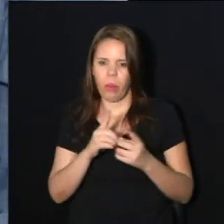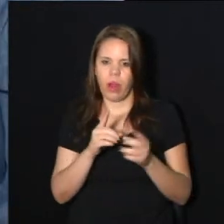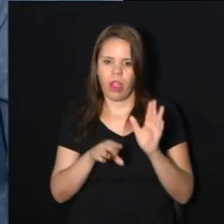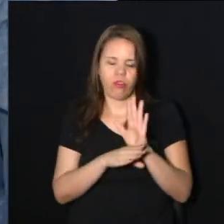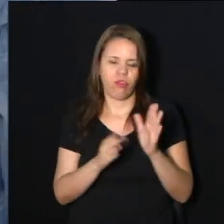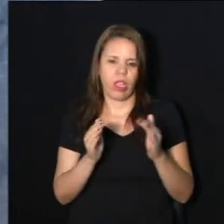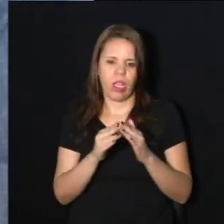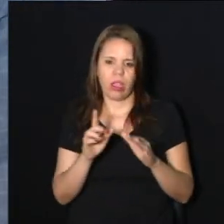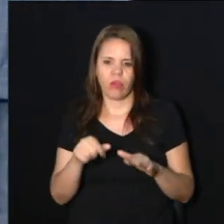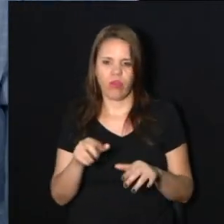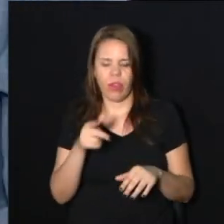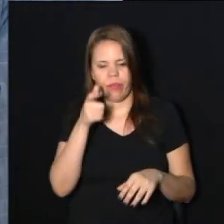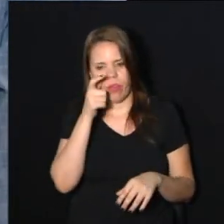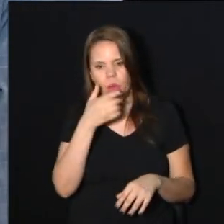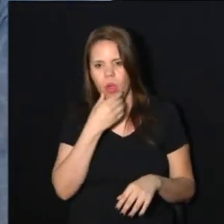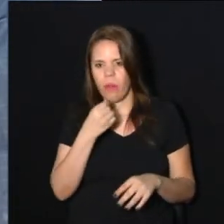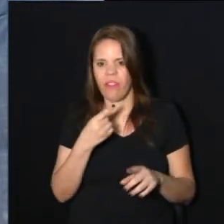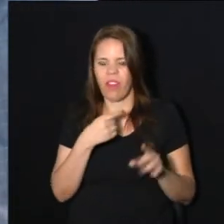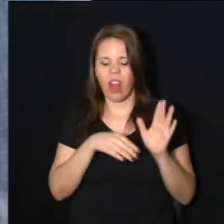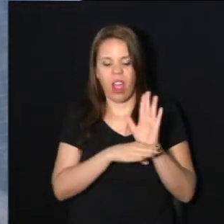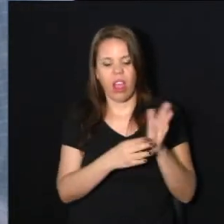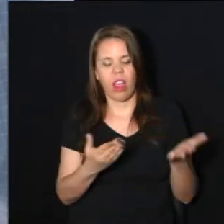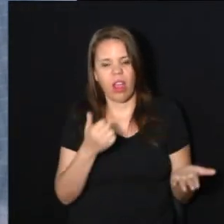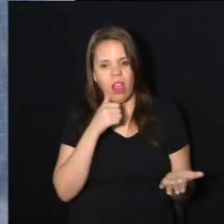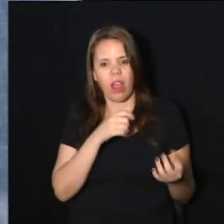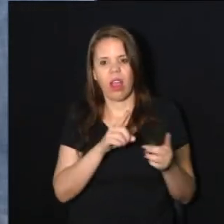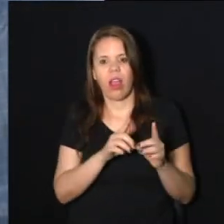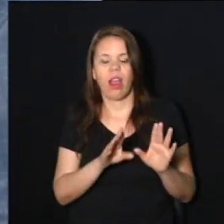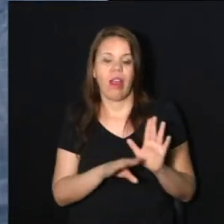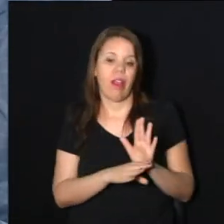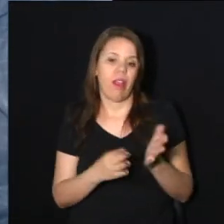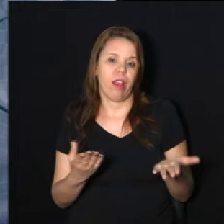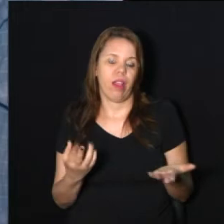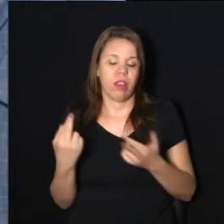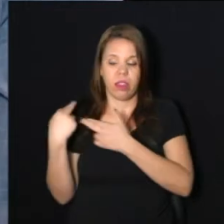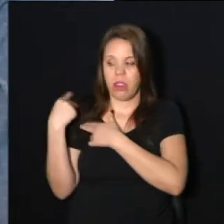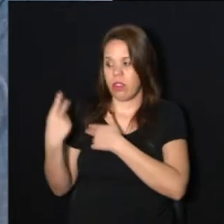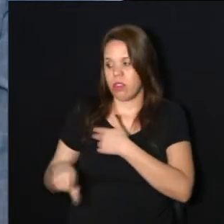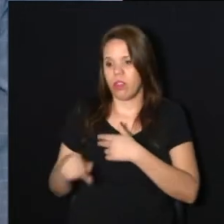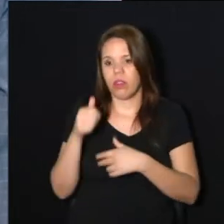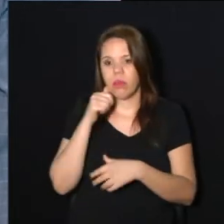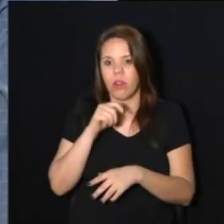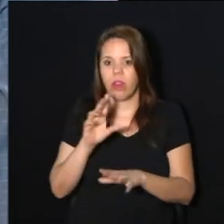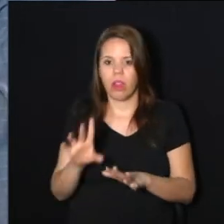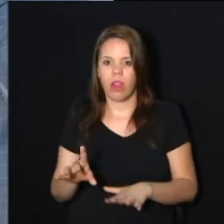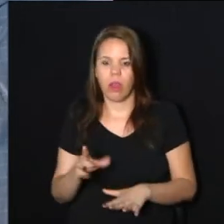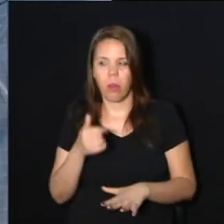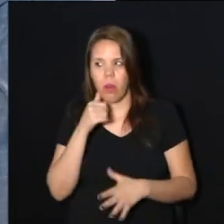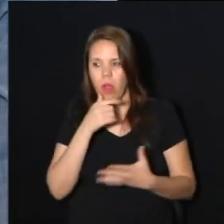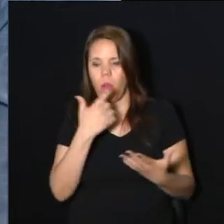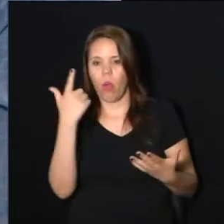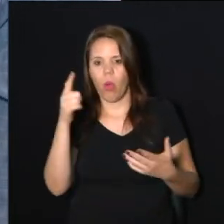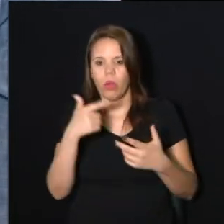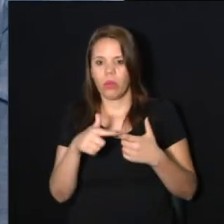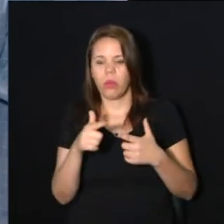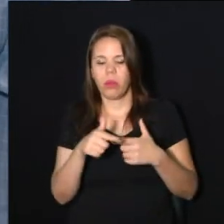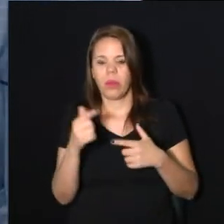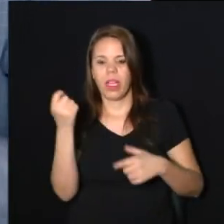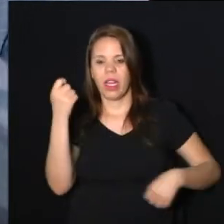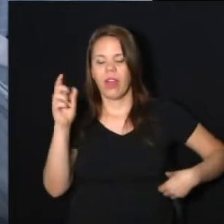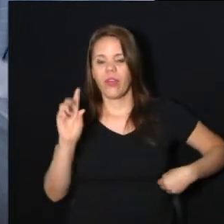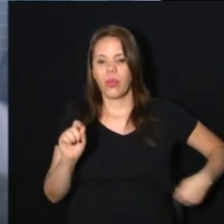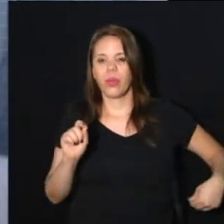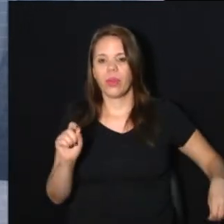casa. Nunca ouvi um homem dizer isso, minha mulher me ajuda em casa. É a responsabilidade da mulher. E a mulher tem um outro problema mais grave, que